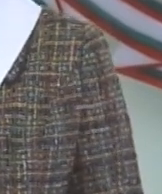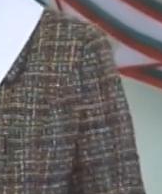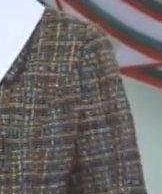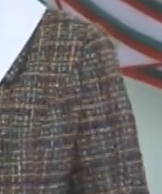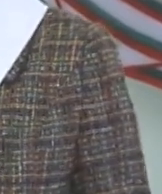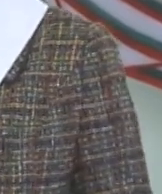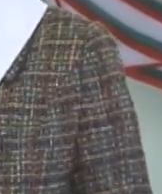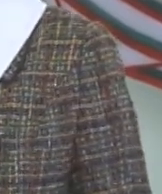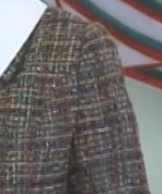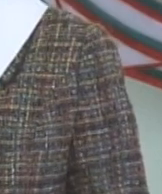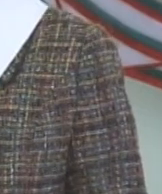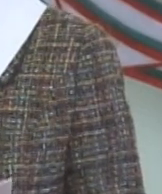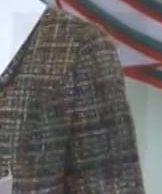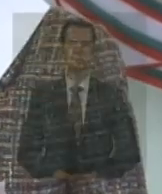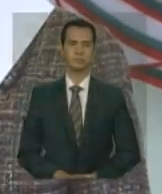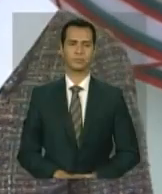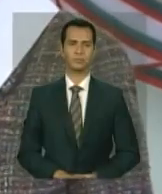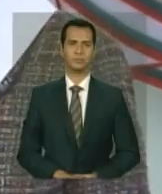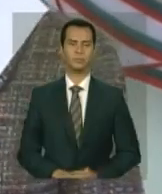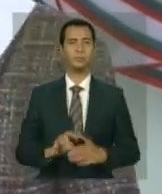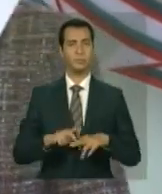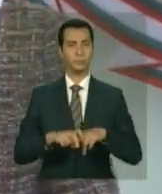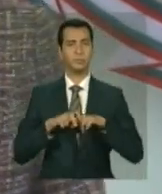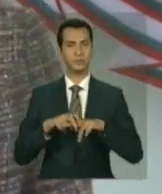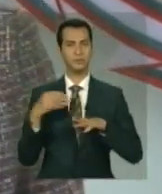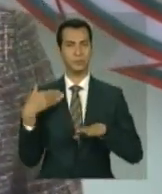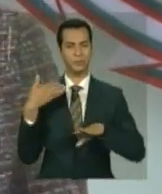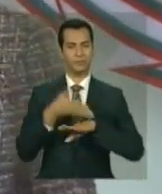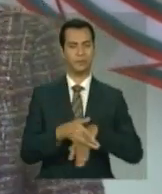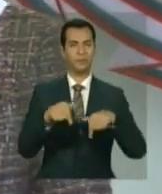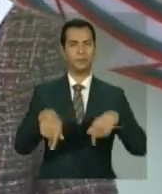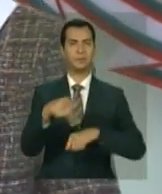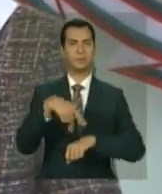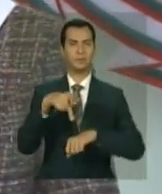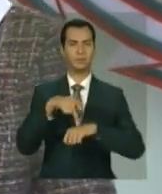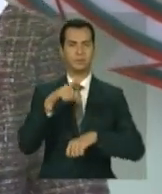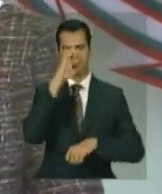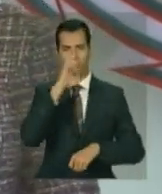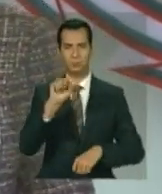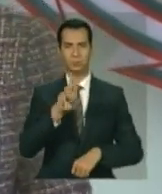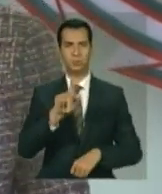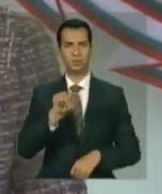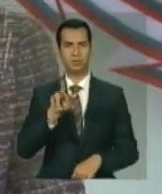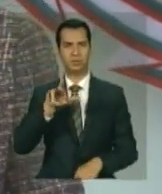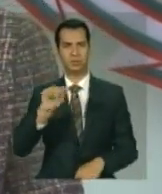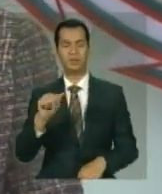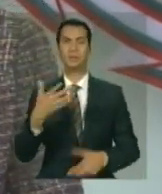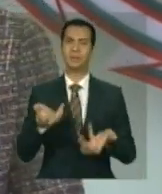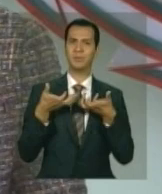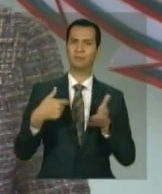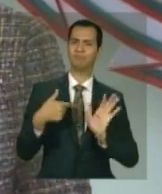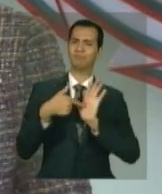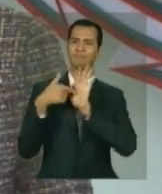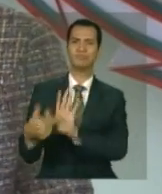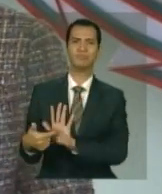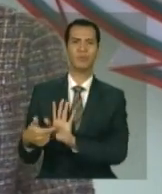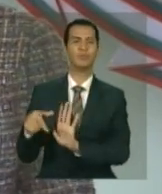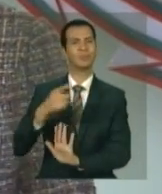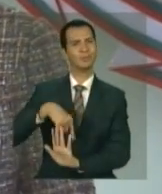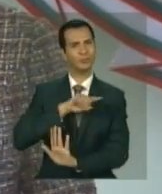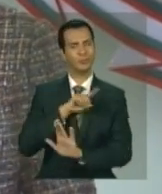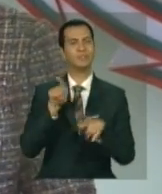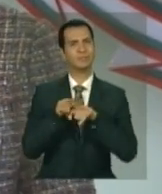Por isso venho a Bulgaria com a expectativa de traduzir esse carinho e esse apressão em